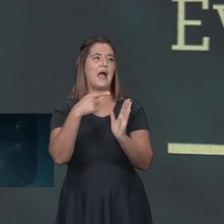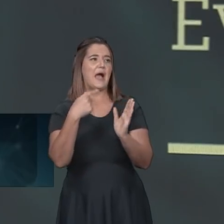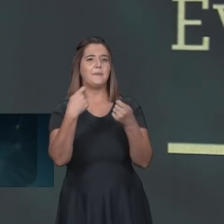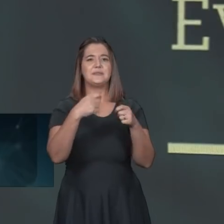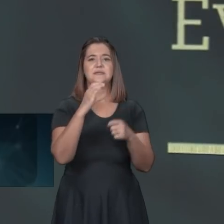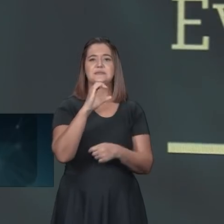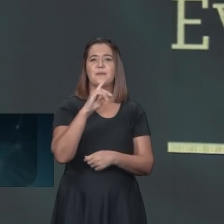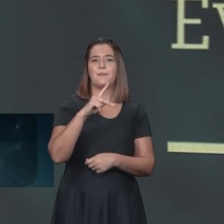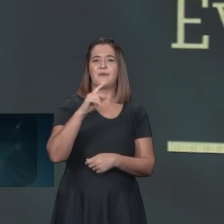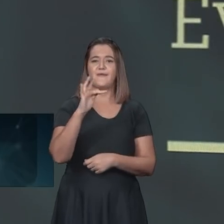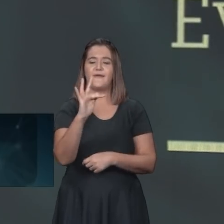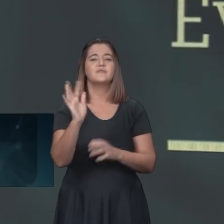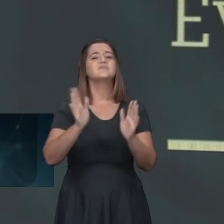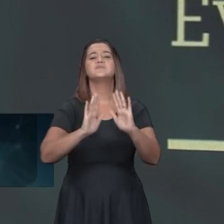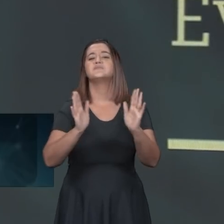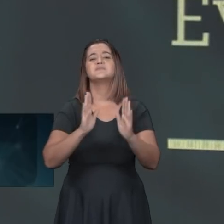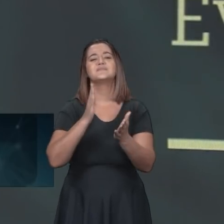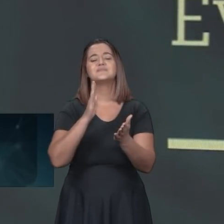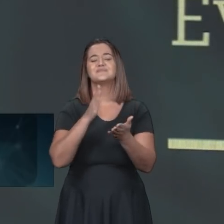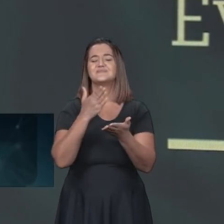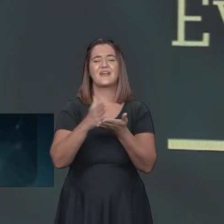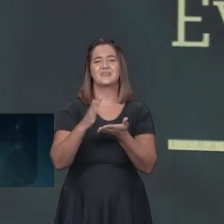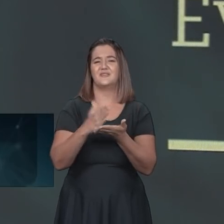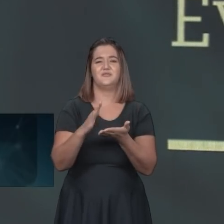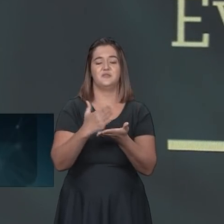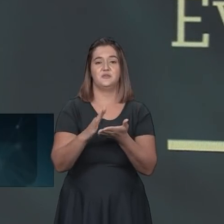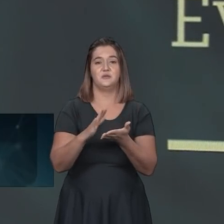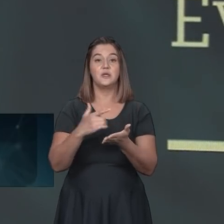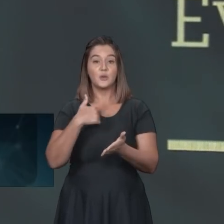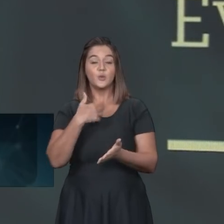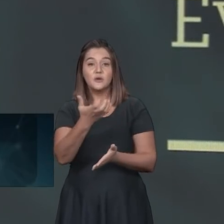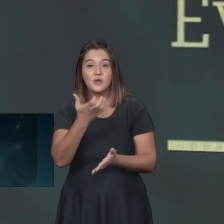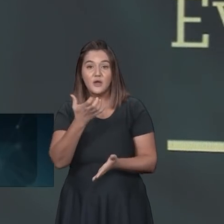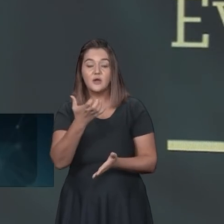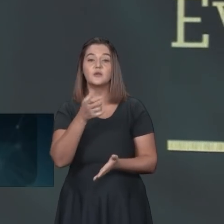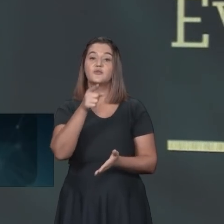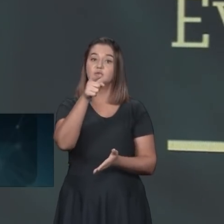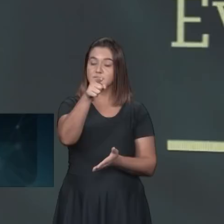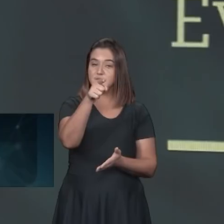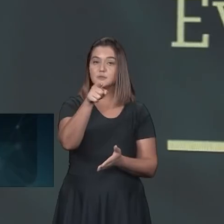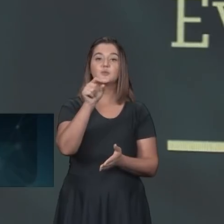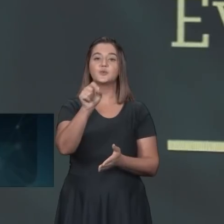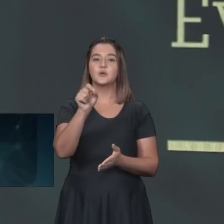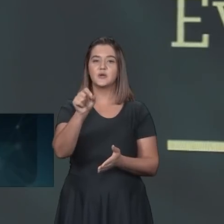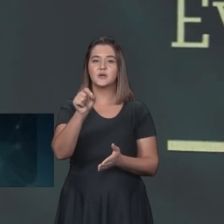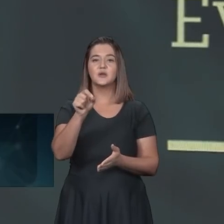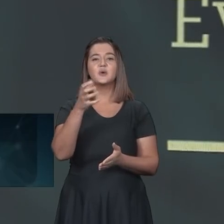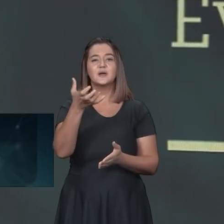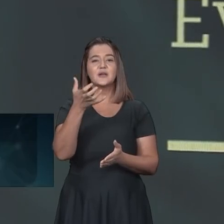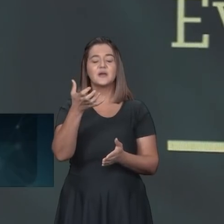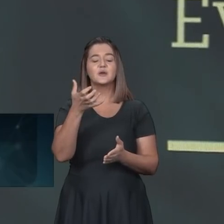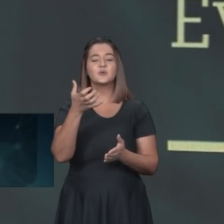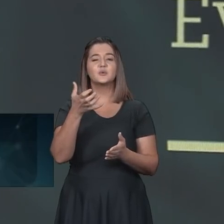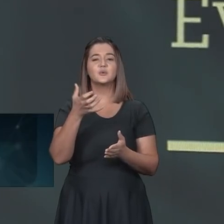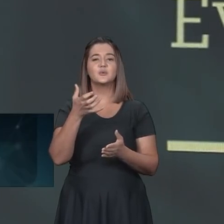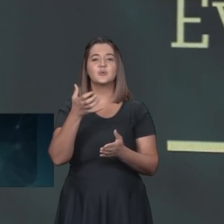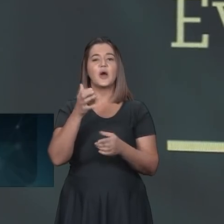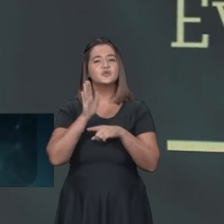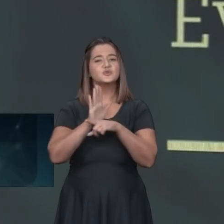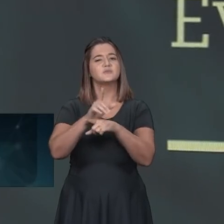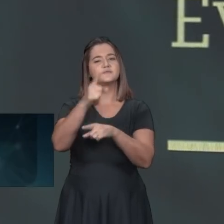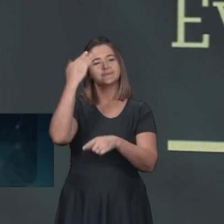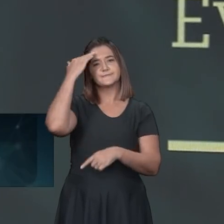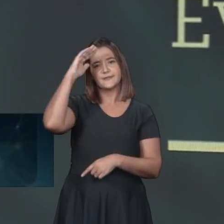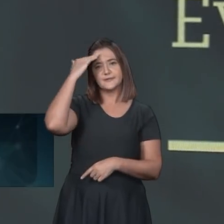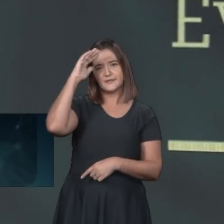CPF, nada disso. Eu só quero fazer uma pequena correção. Não